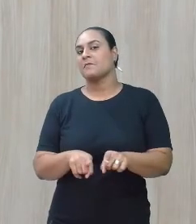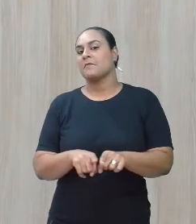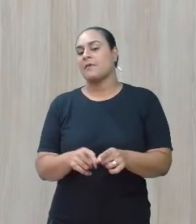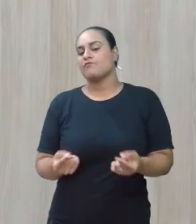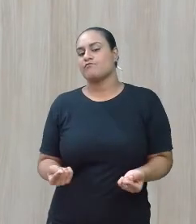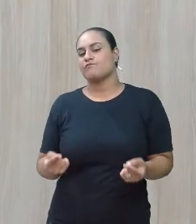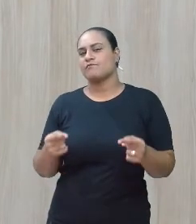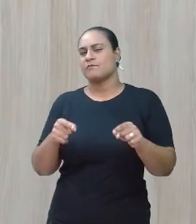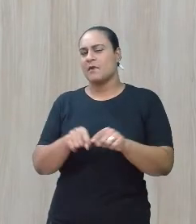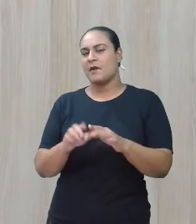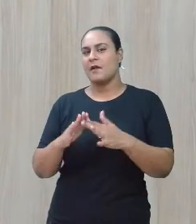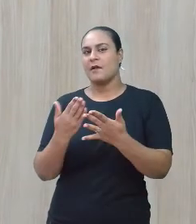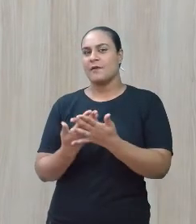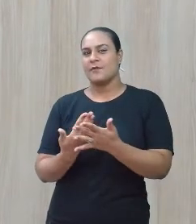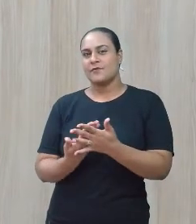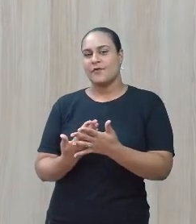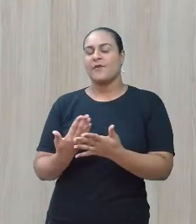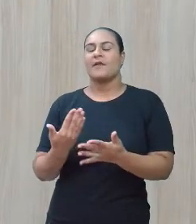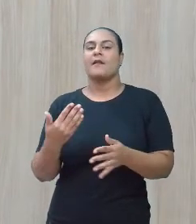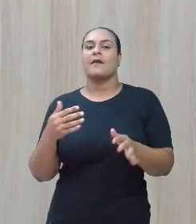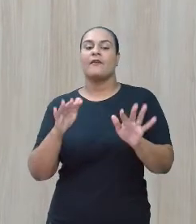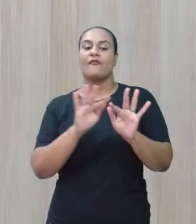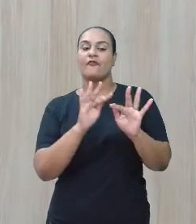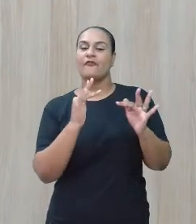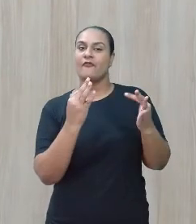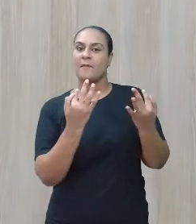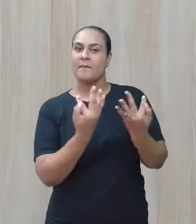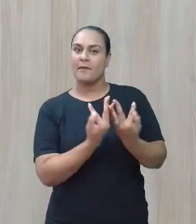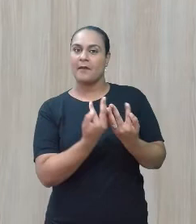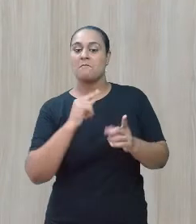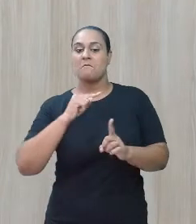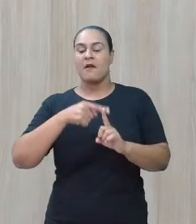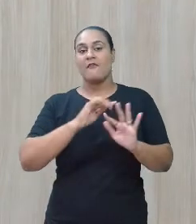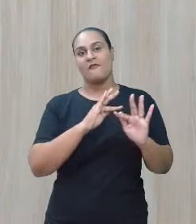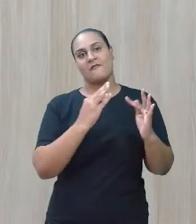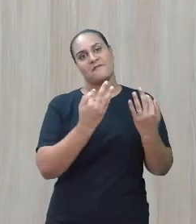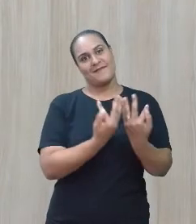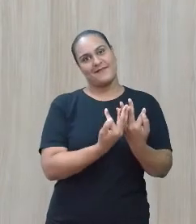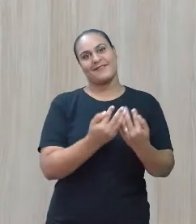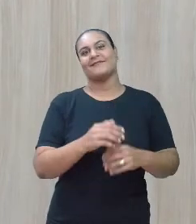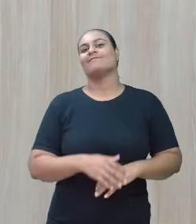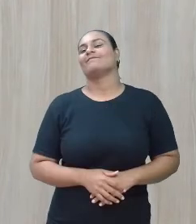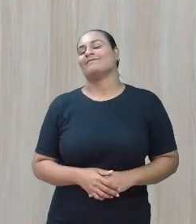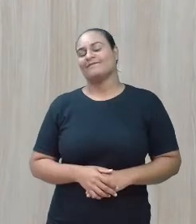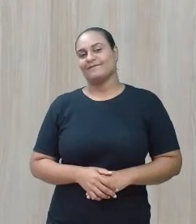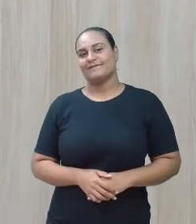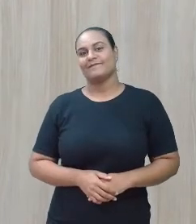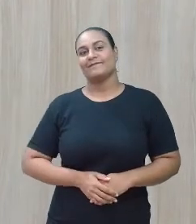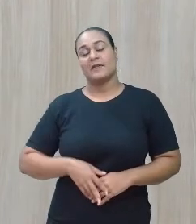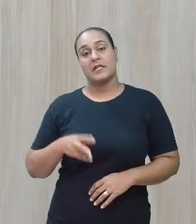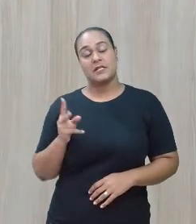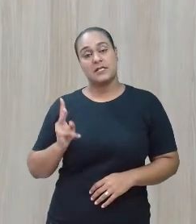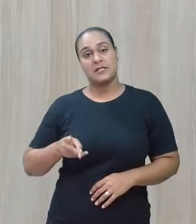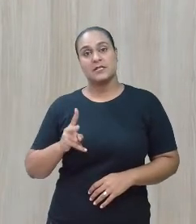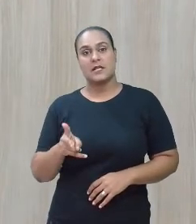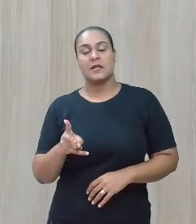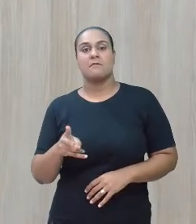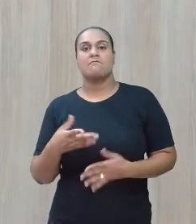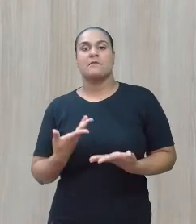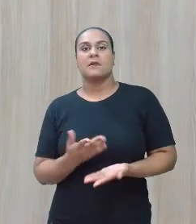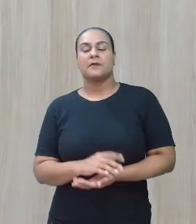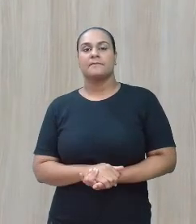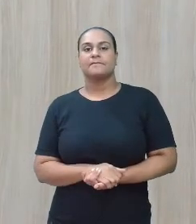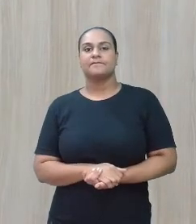parceria, escola e família, é uma parceria perfeita. Então, contamos sempre com os pais,